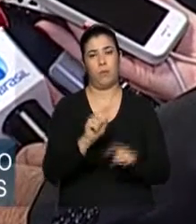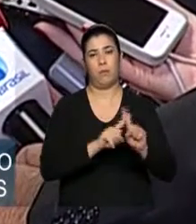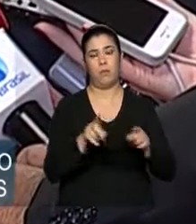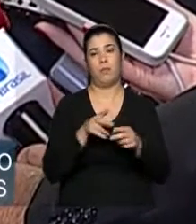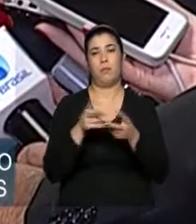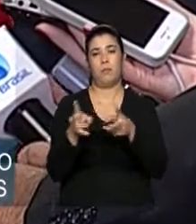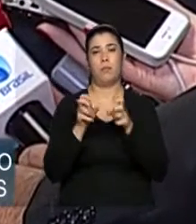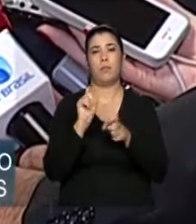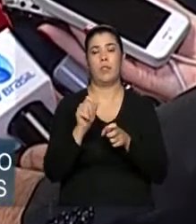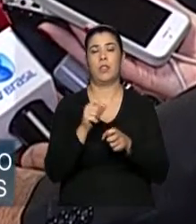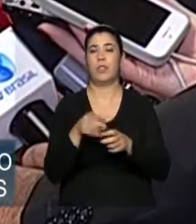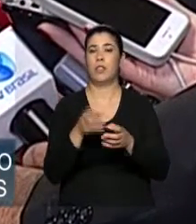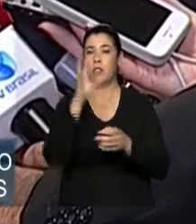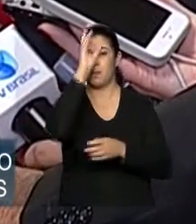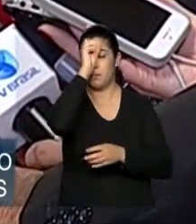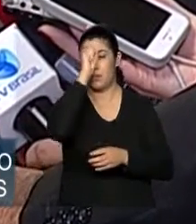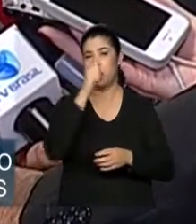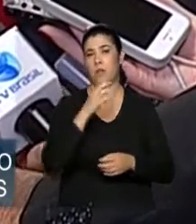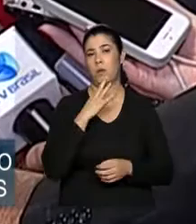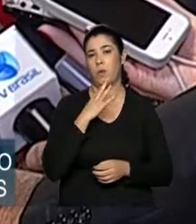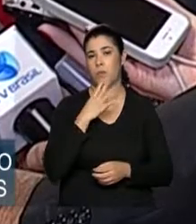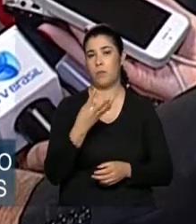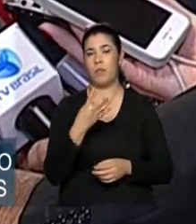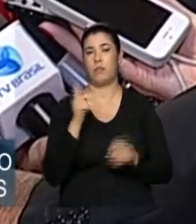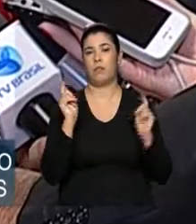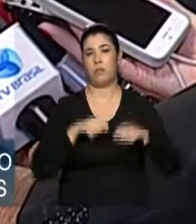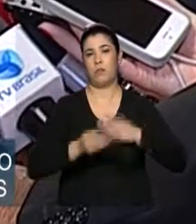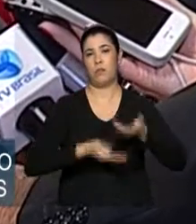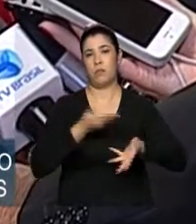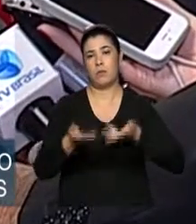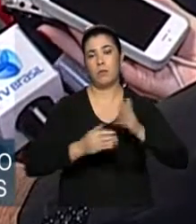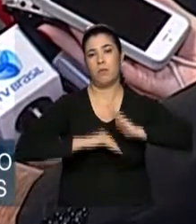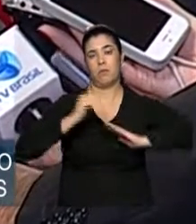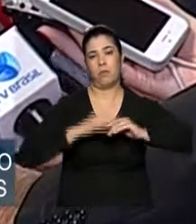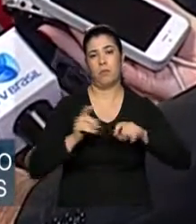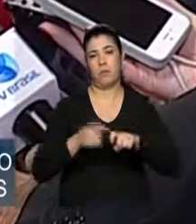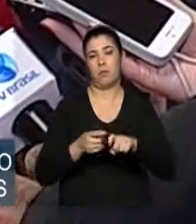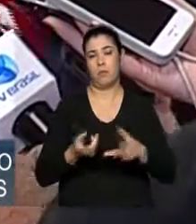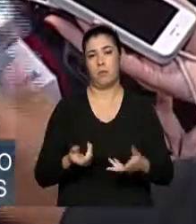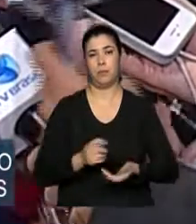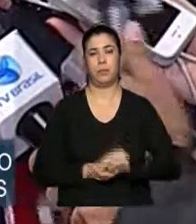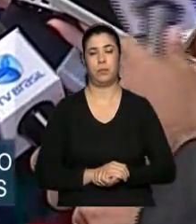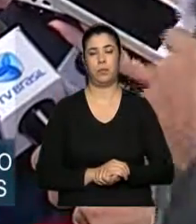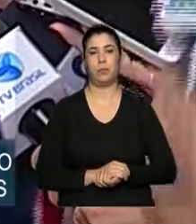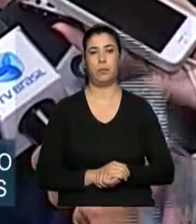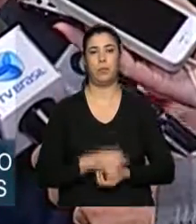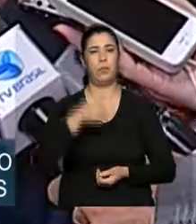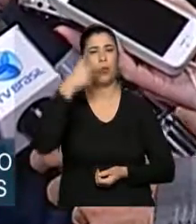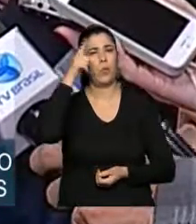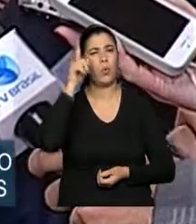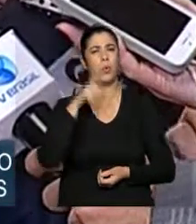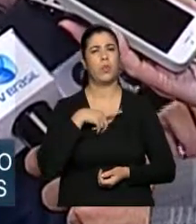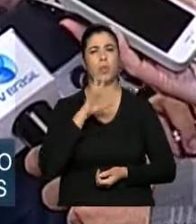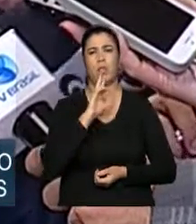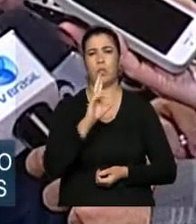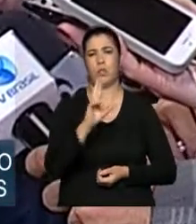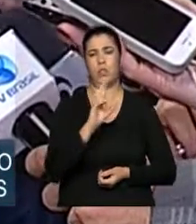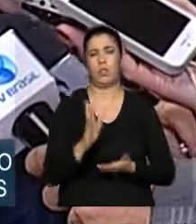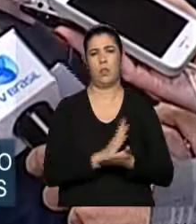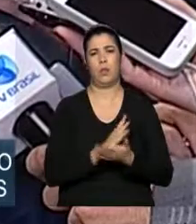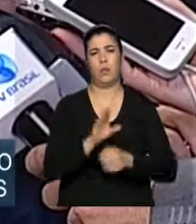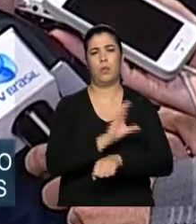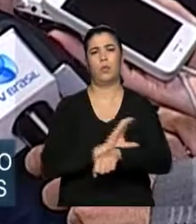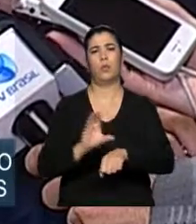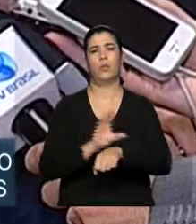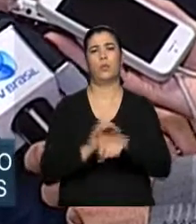eles adquiriram os conhecimentos e competências que são desejáveis para esse momento. Ministro, o CFM ontem divulgou alguns dados dizendo que alguns cursos de